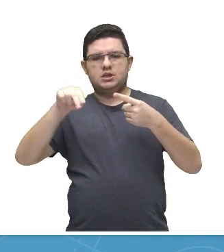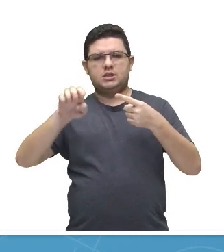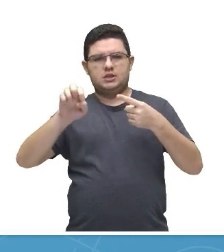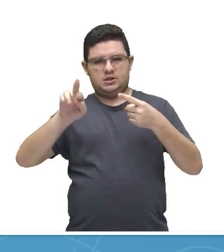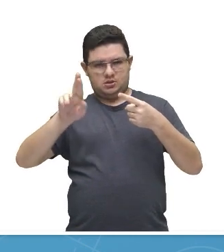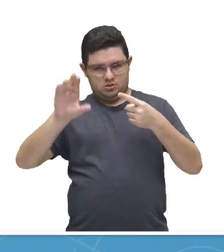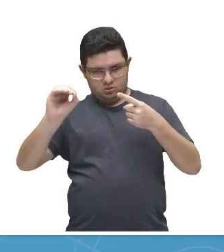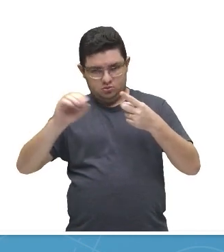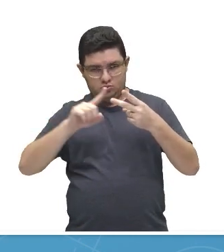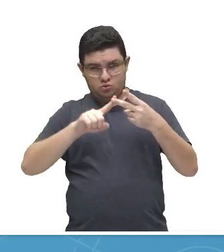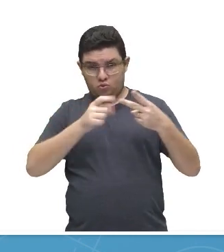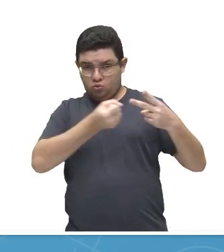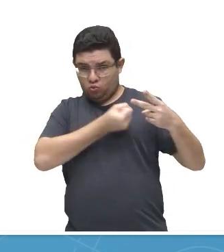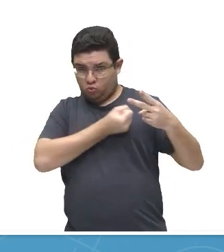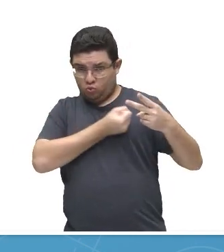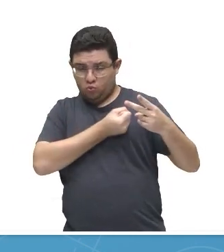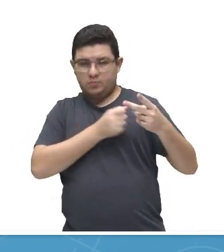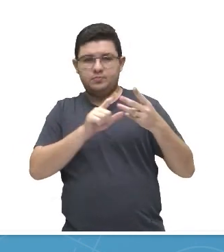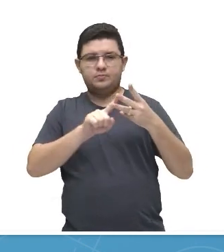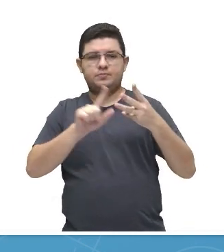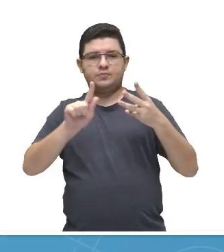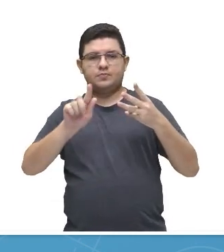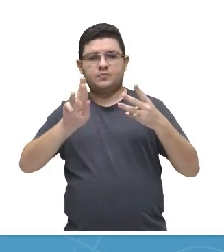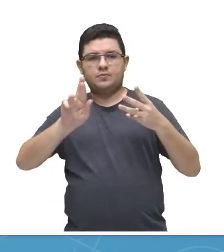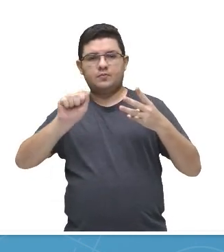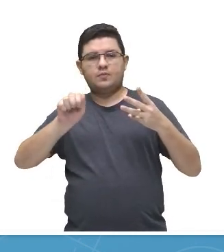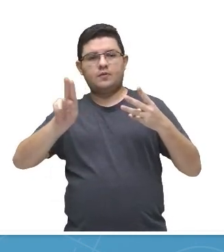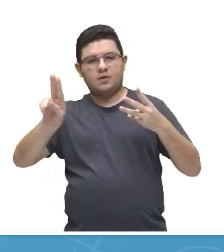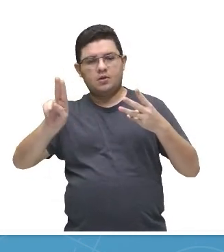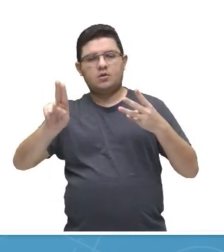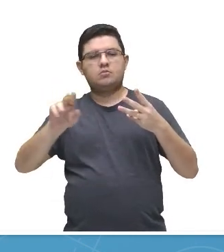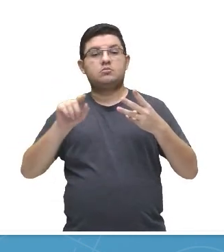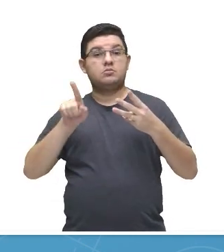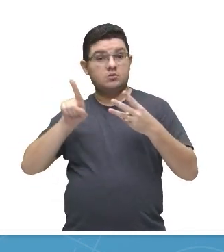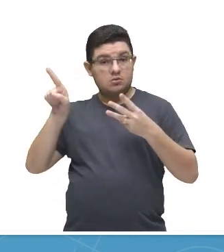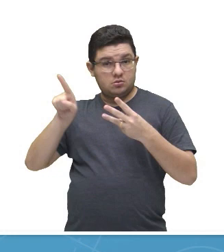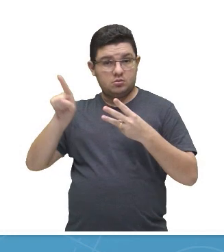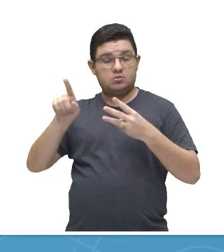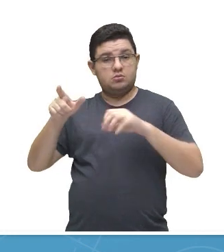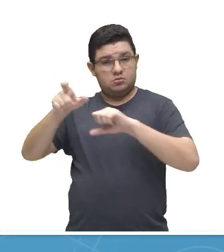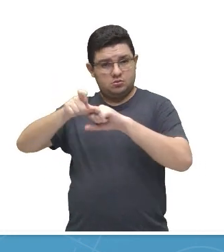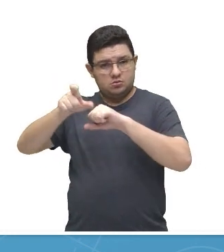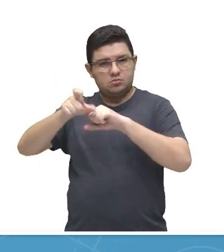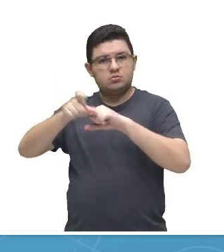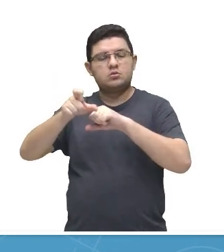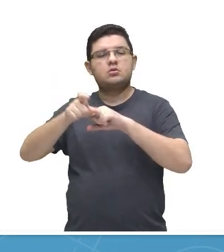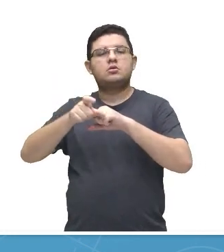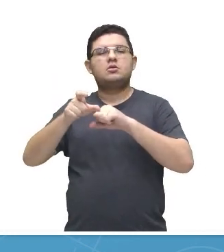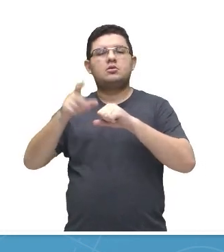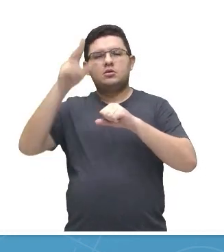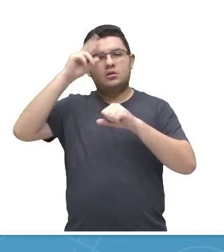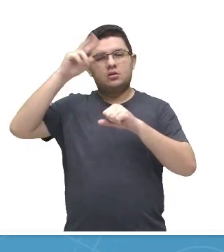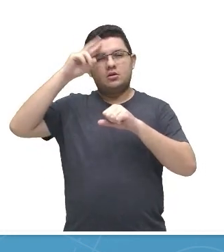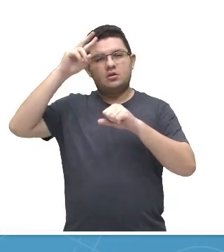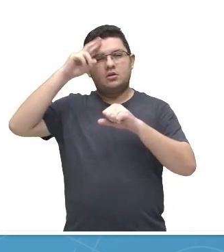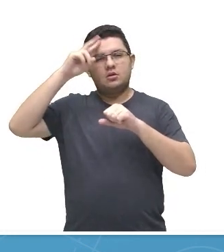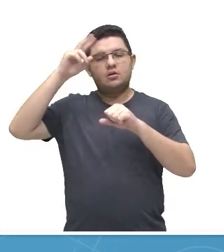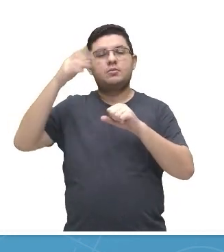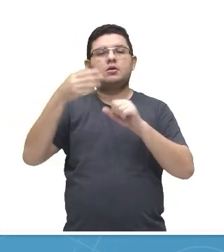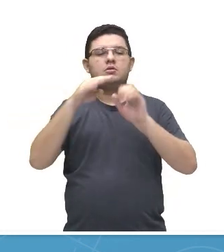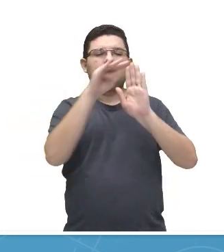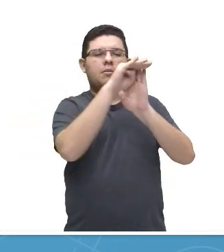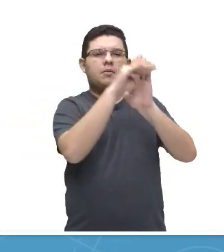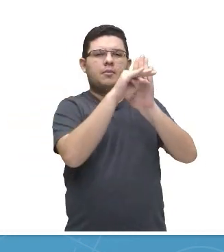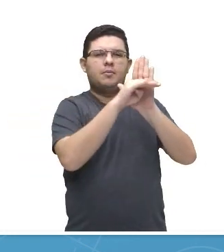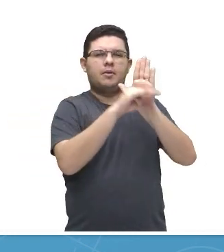grau, certo? Então, o substantivo é uma das 10 classes de palavras variável, não é? E para que serve